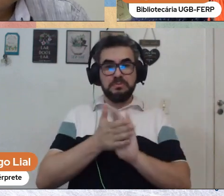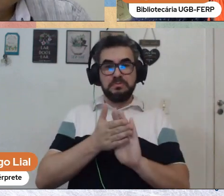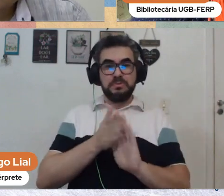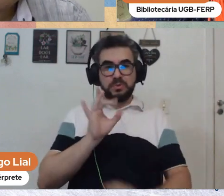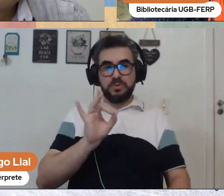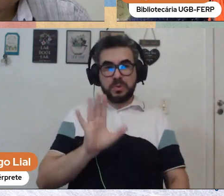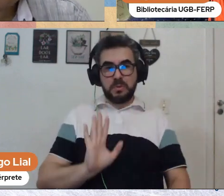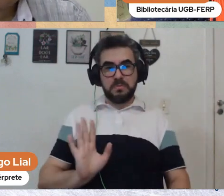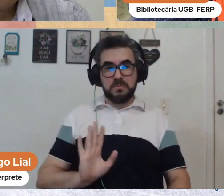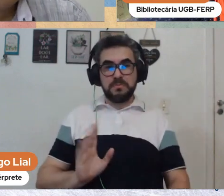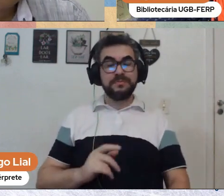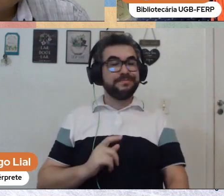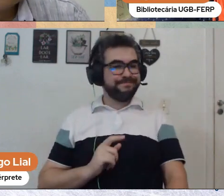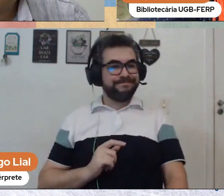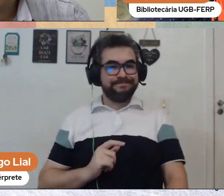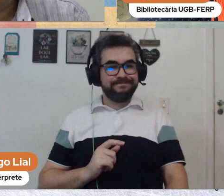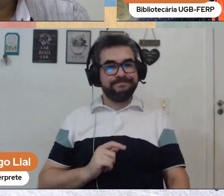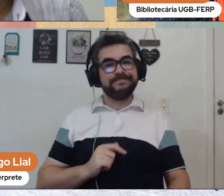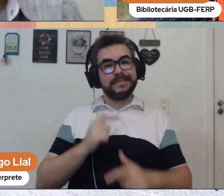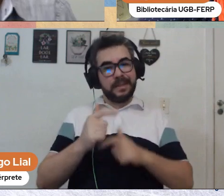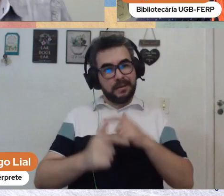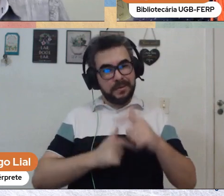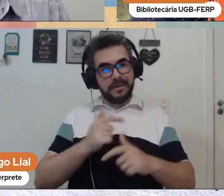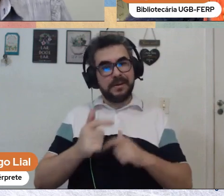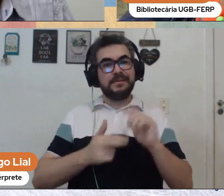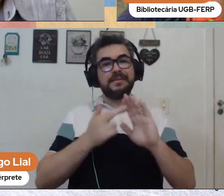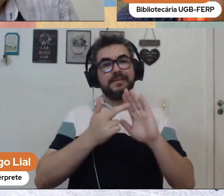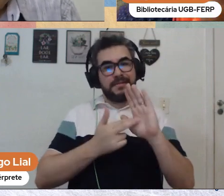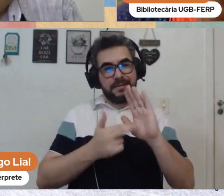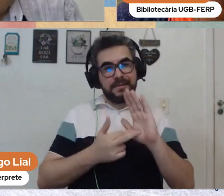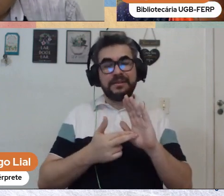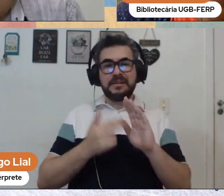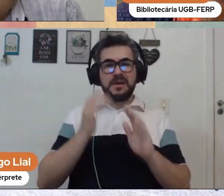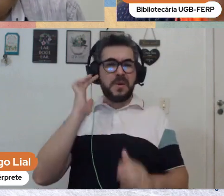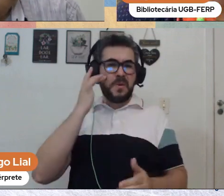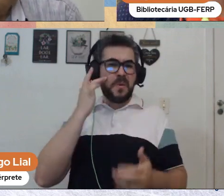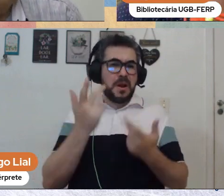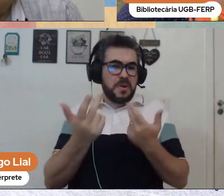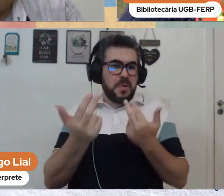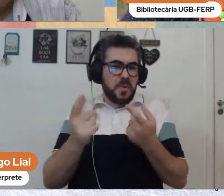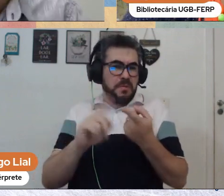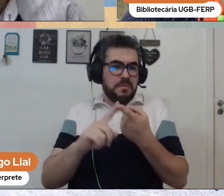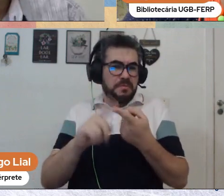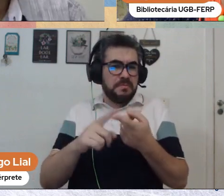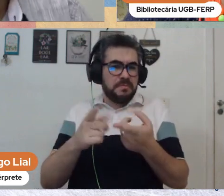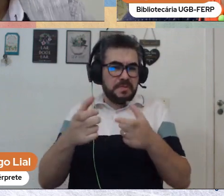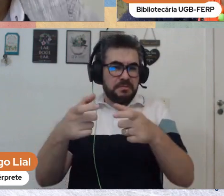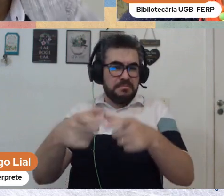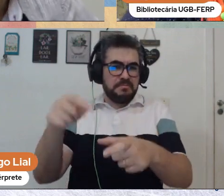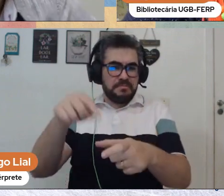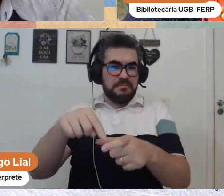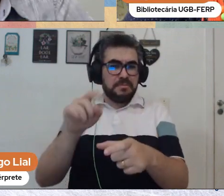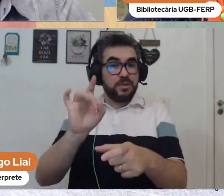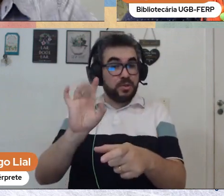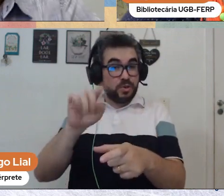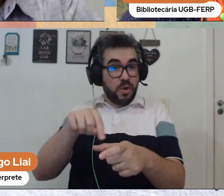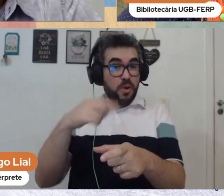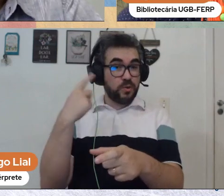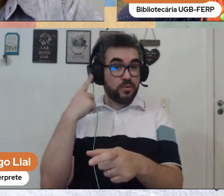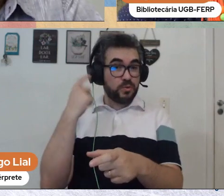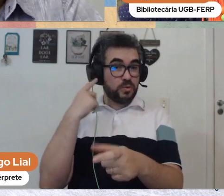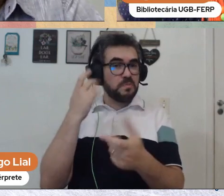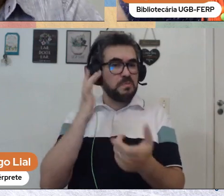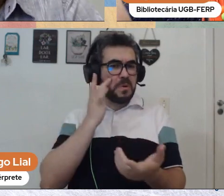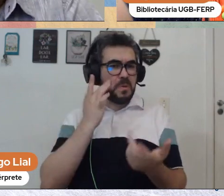o sonoro, né? Tá, sim, com você a palavra. Sim. Tá, obrigada. Então, os metadados, eles são uma